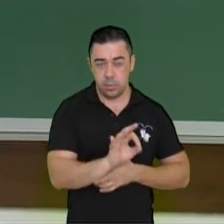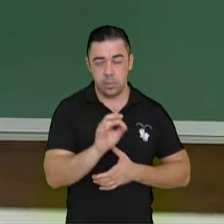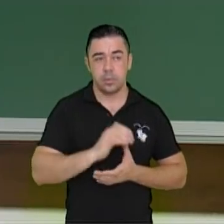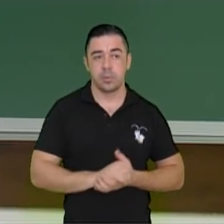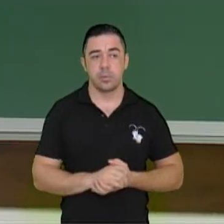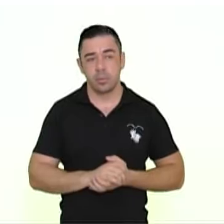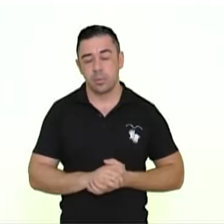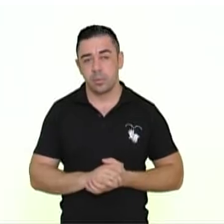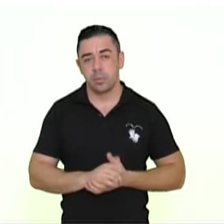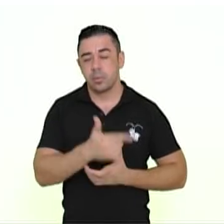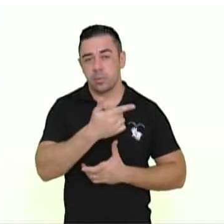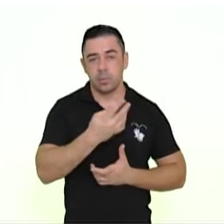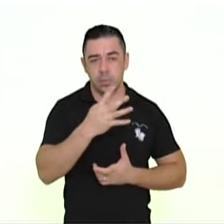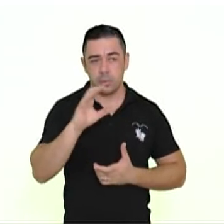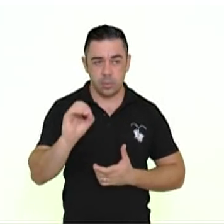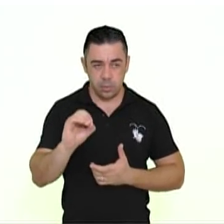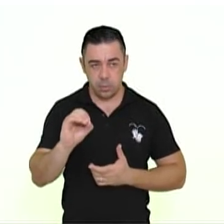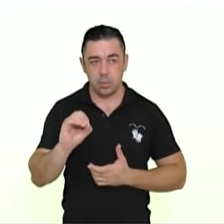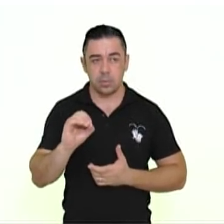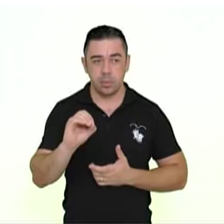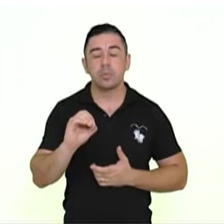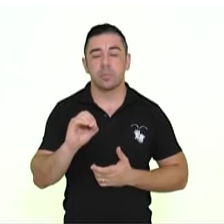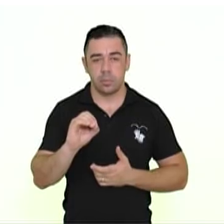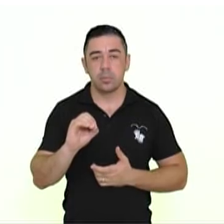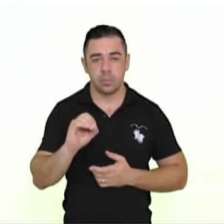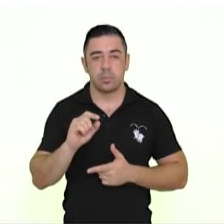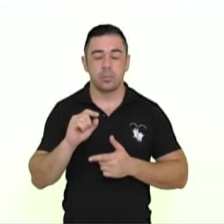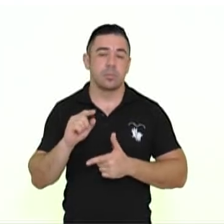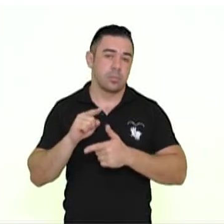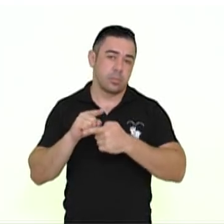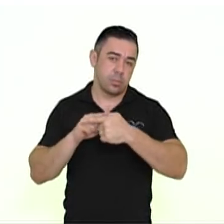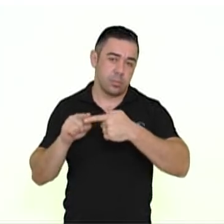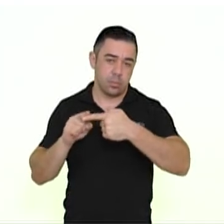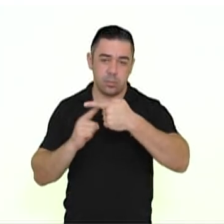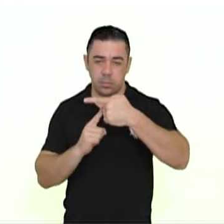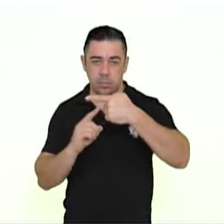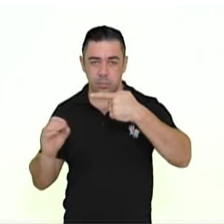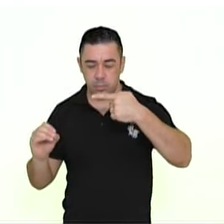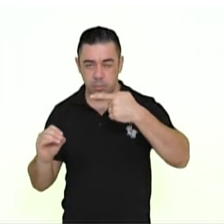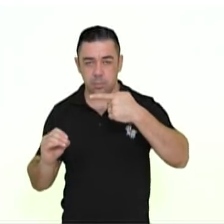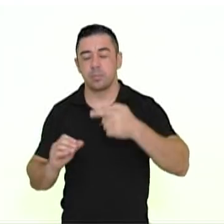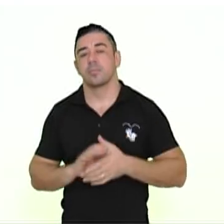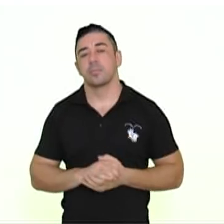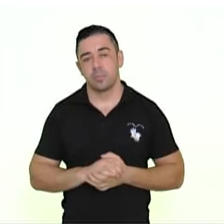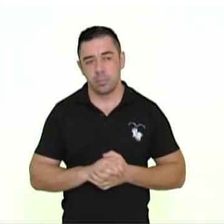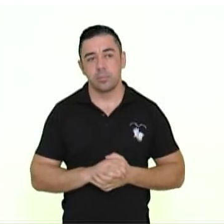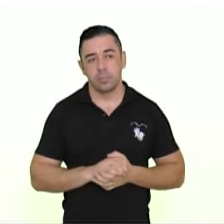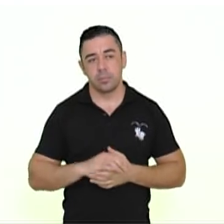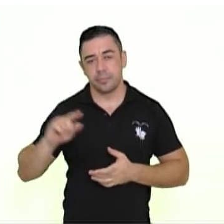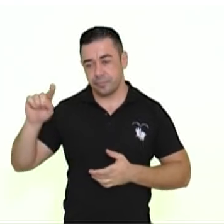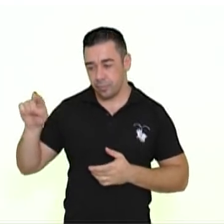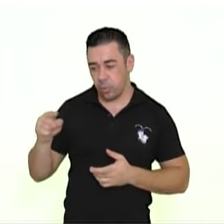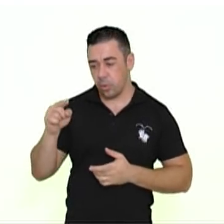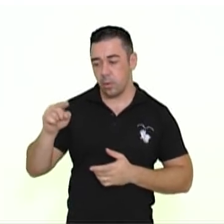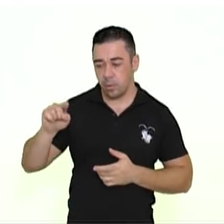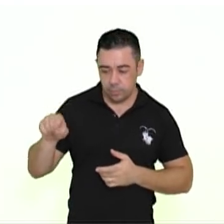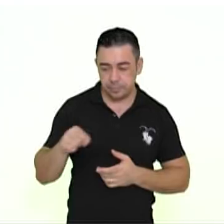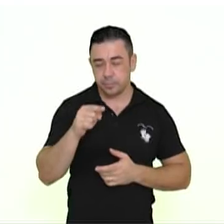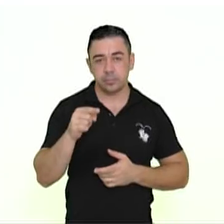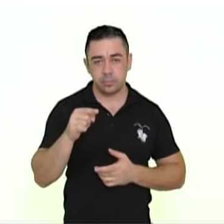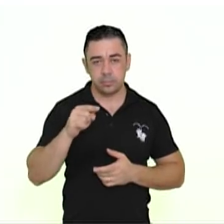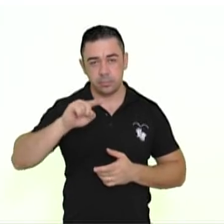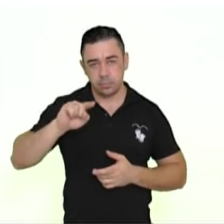240% é 240 por 100. Então, dividindo por 100, a vírgula sai de onde ela está